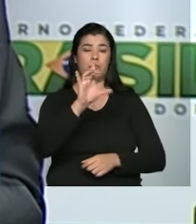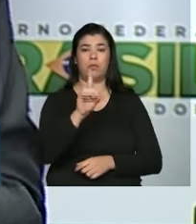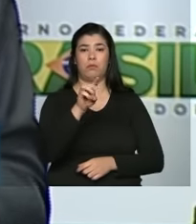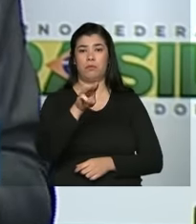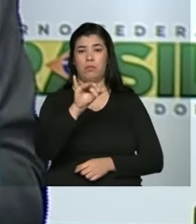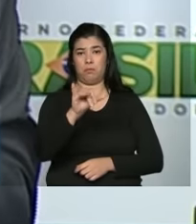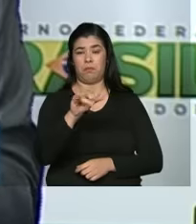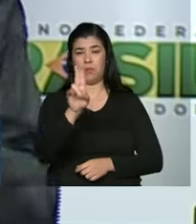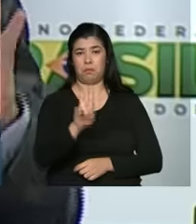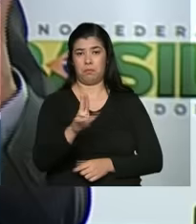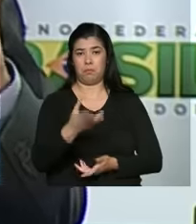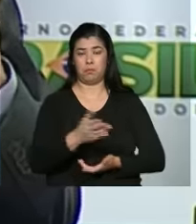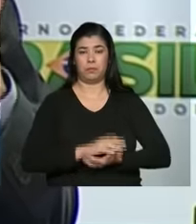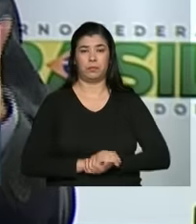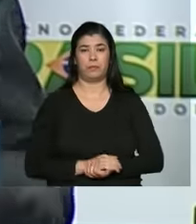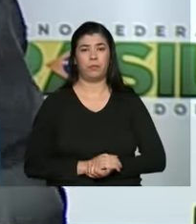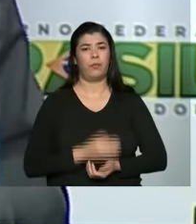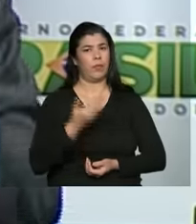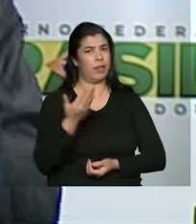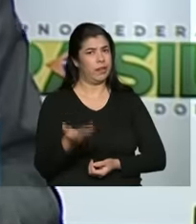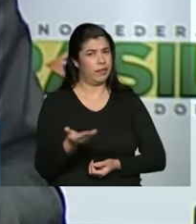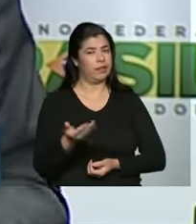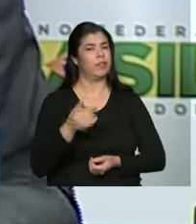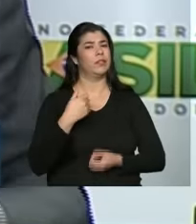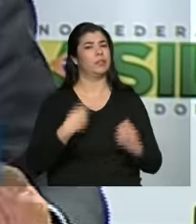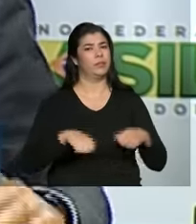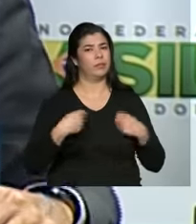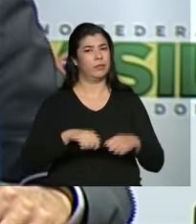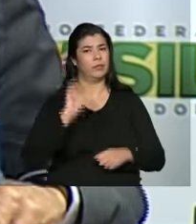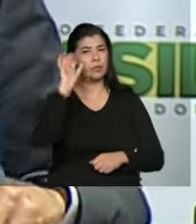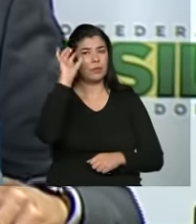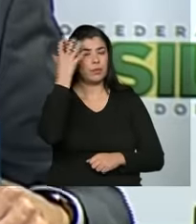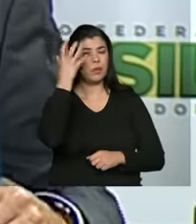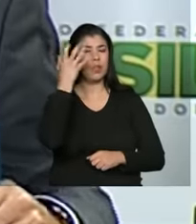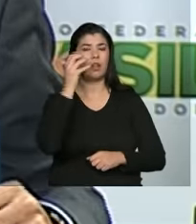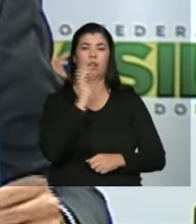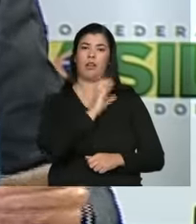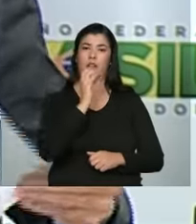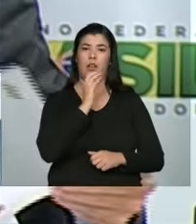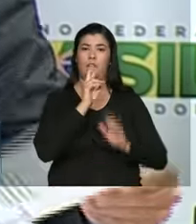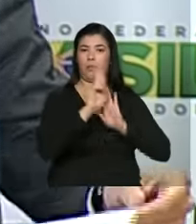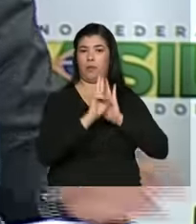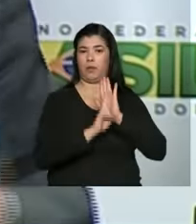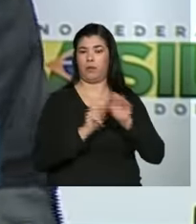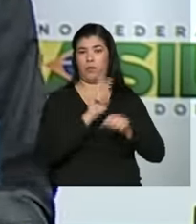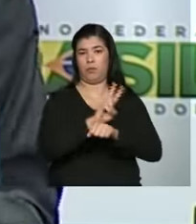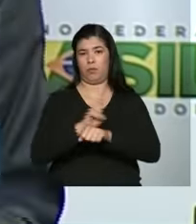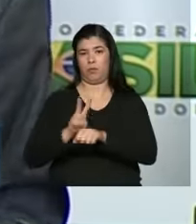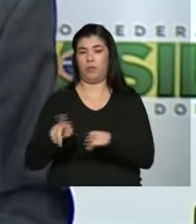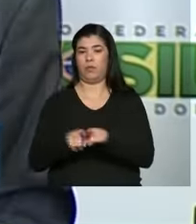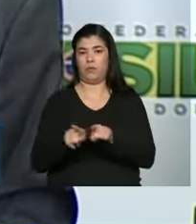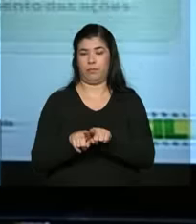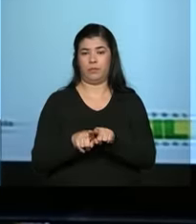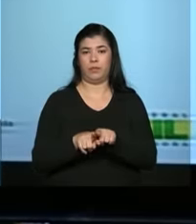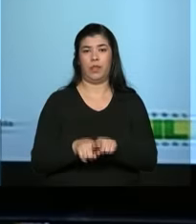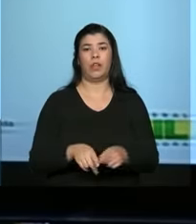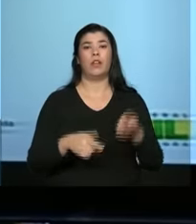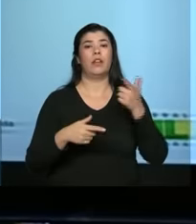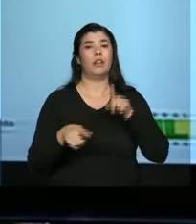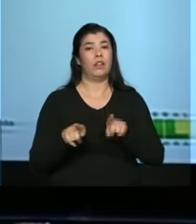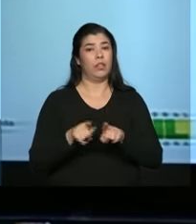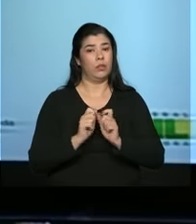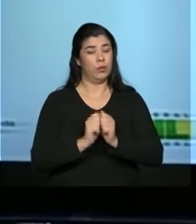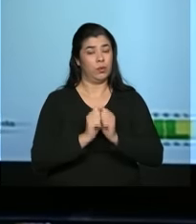médicos portanto essa é uma questão decisiva pro paraa regulação e pro controle Além disso para qualificar o